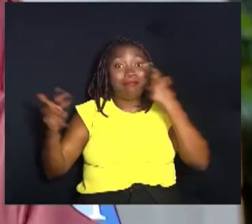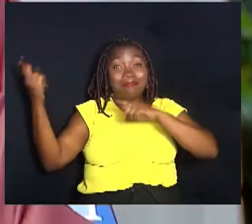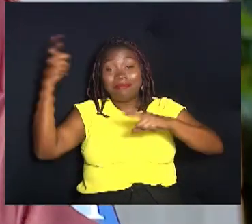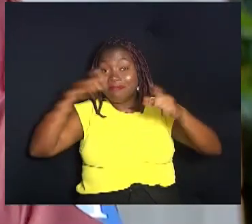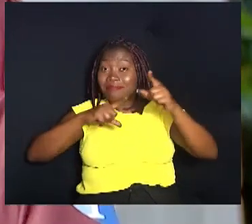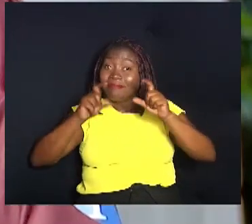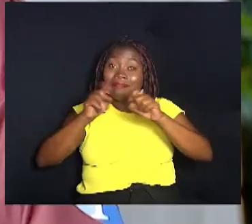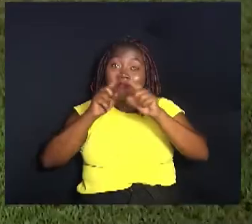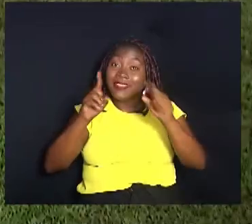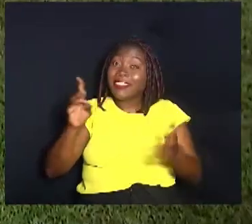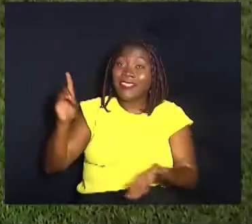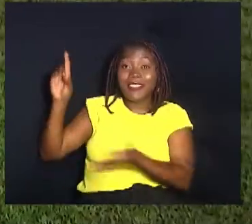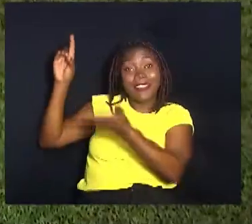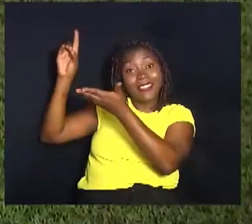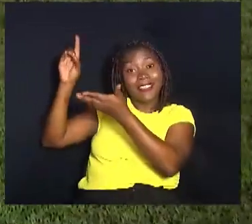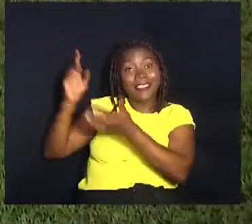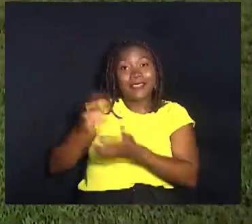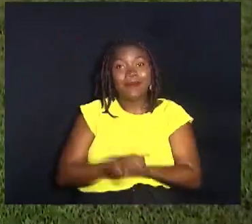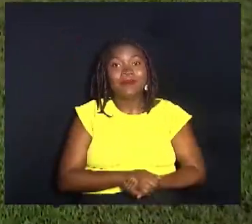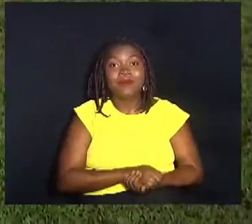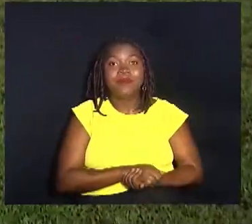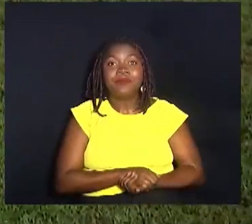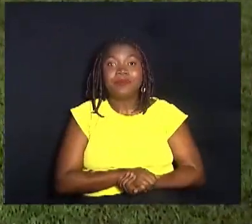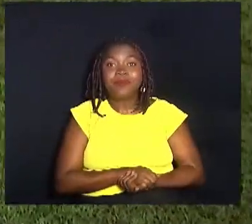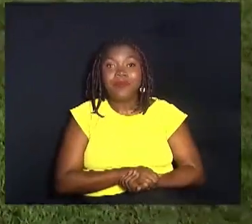fica nas mãos de Deus para ver.